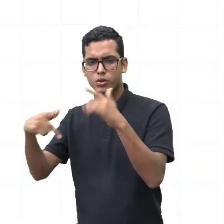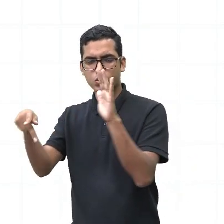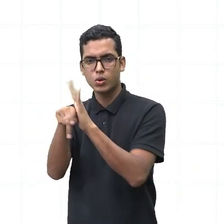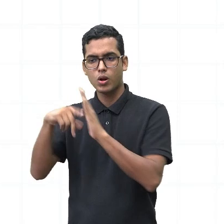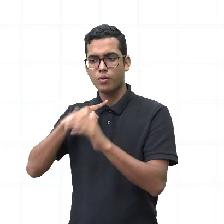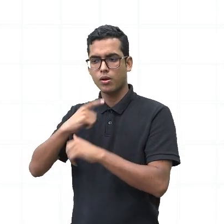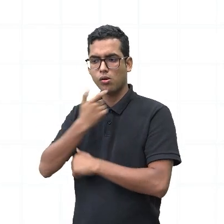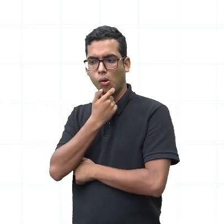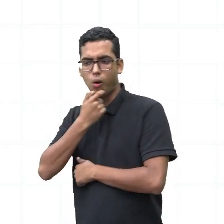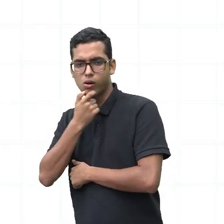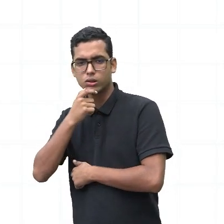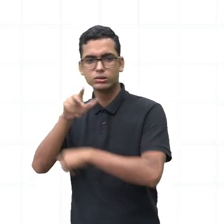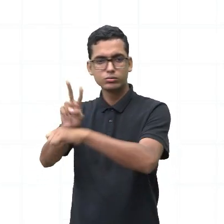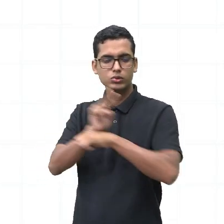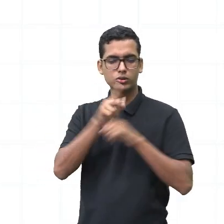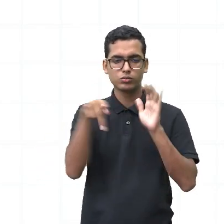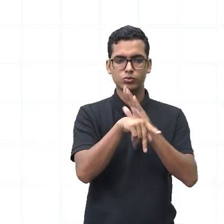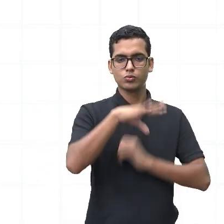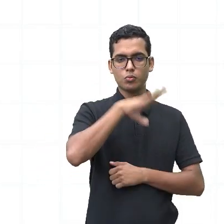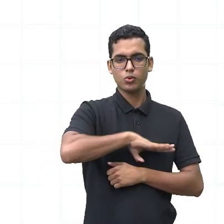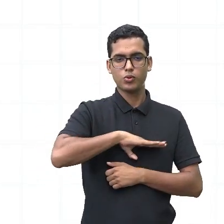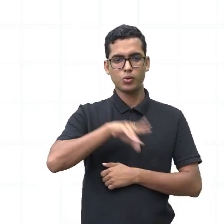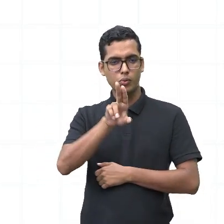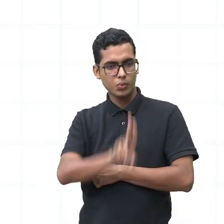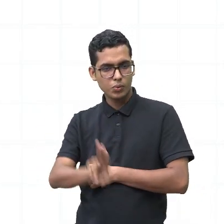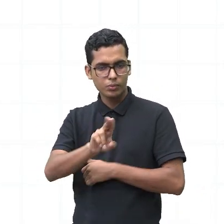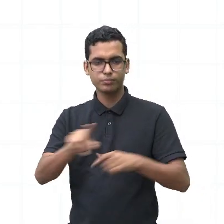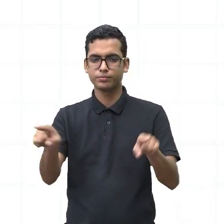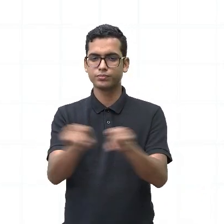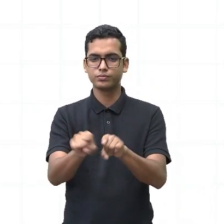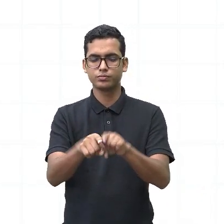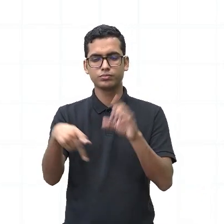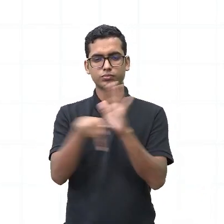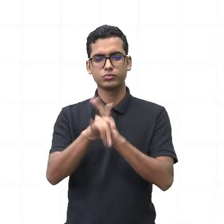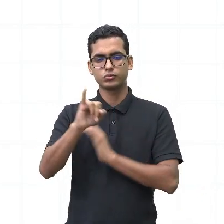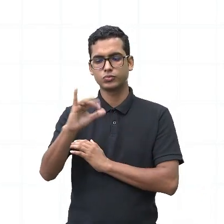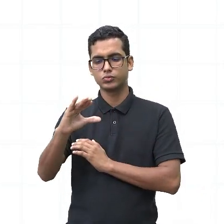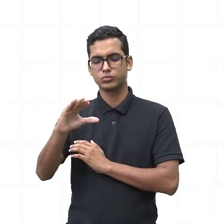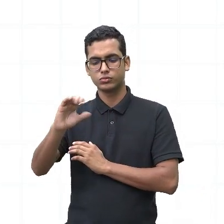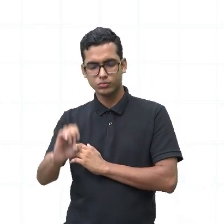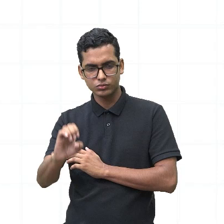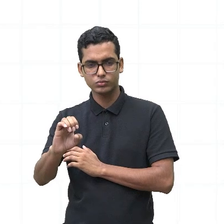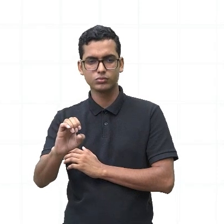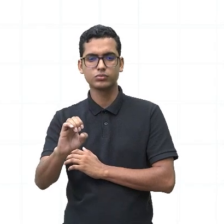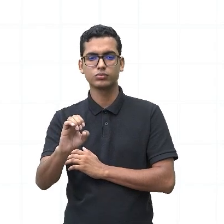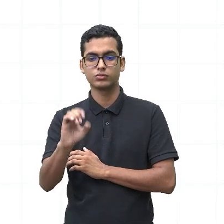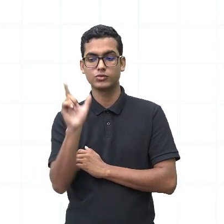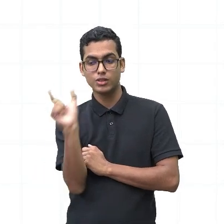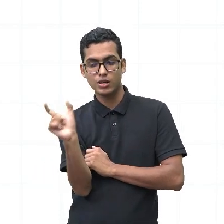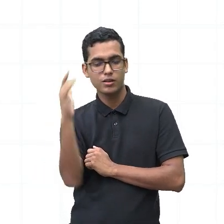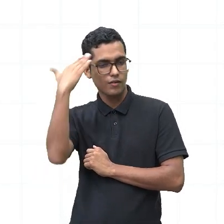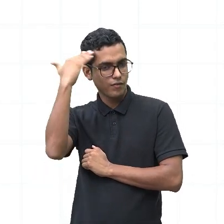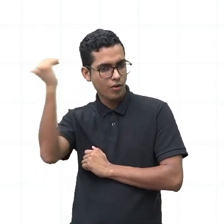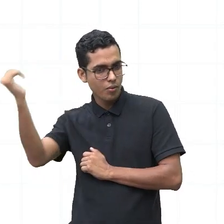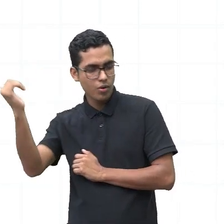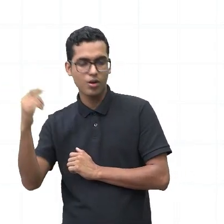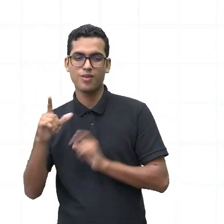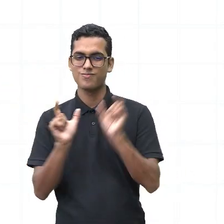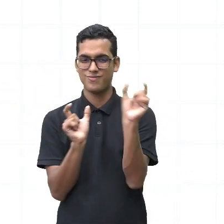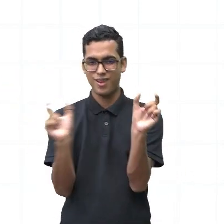certo? Ice, palavra conhecida, não é palavra cognata, tá? Então não confundam palavras cognatas